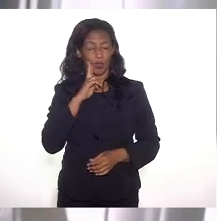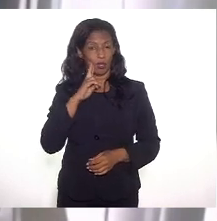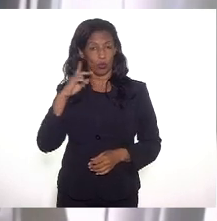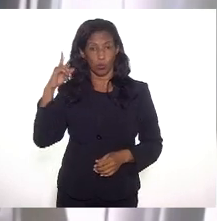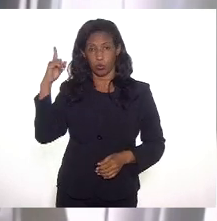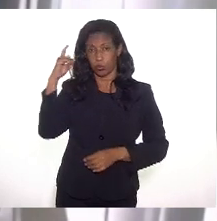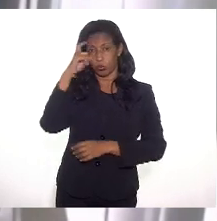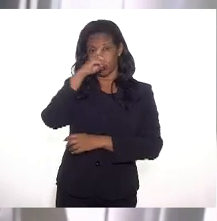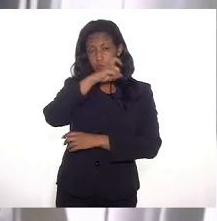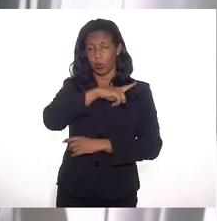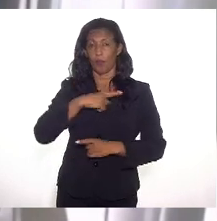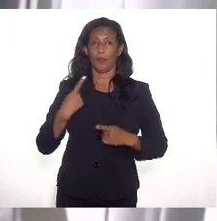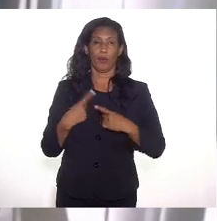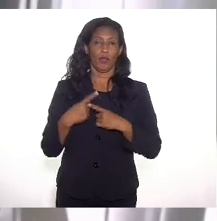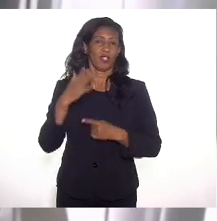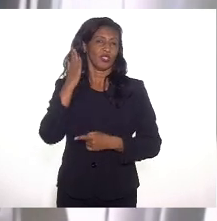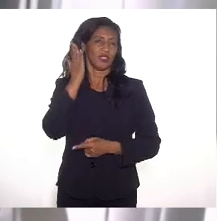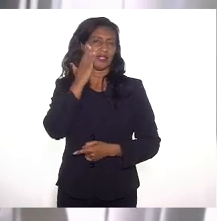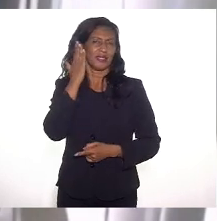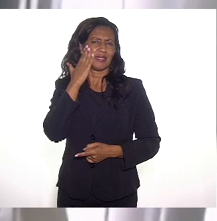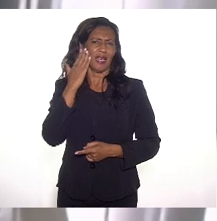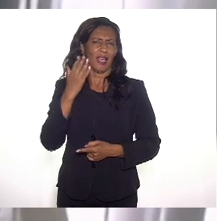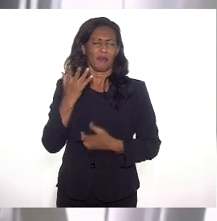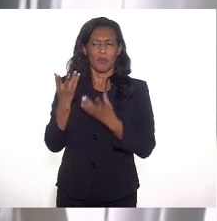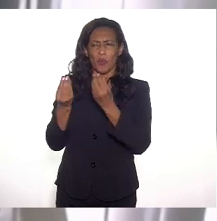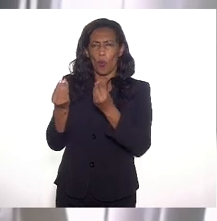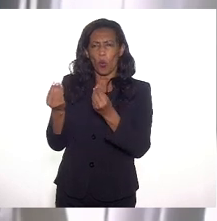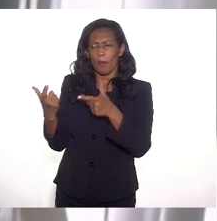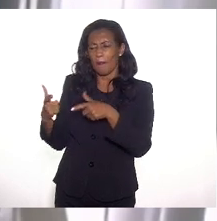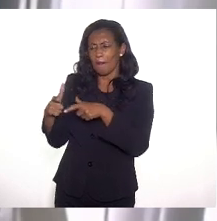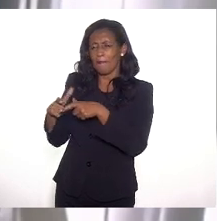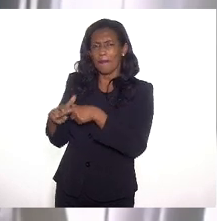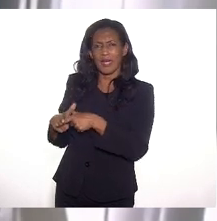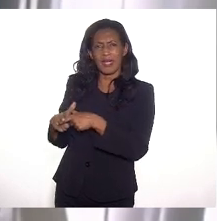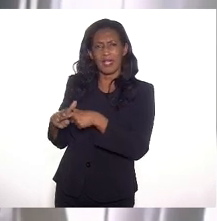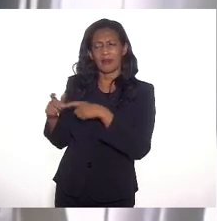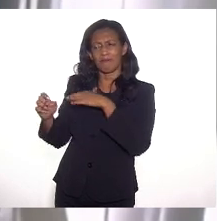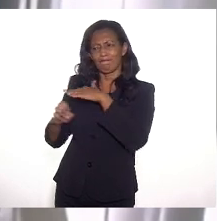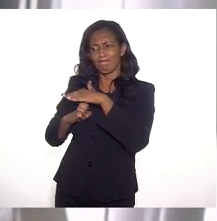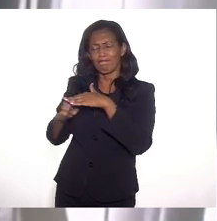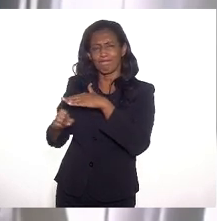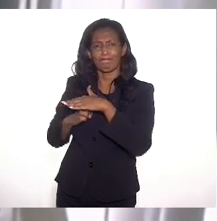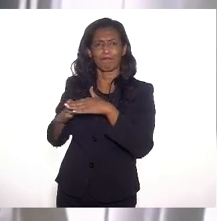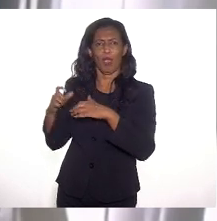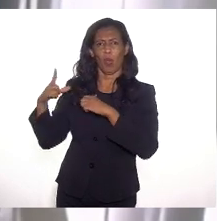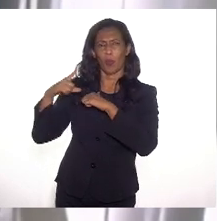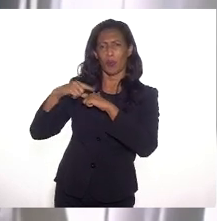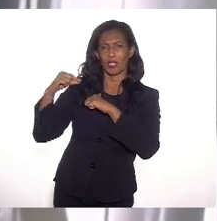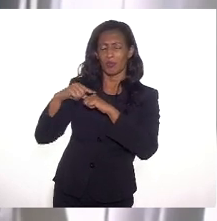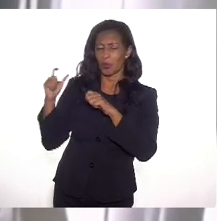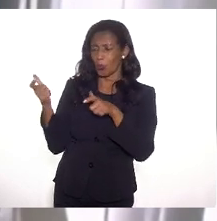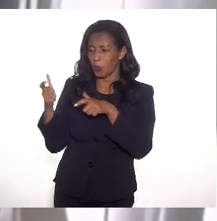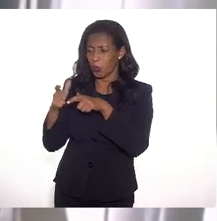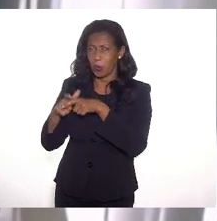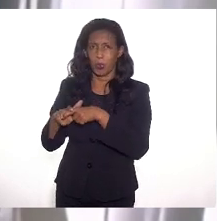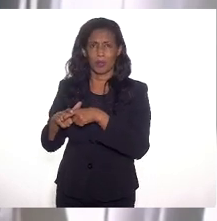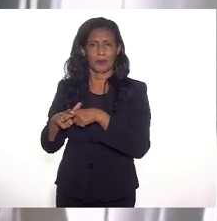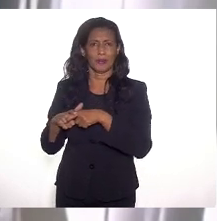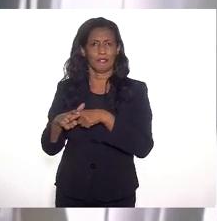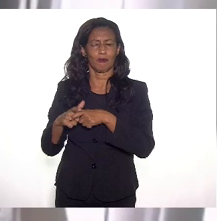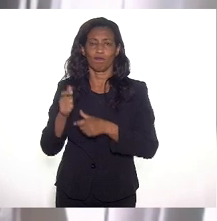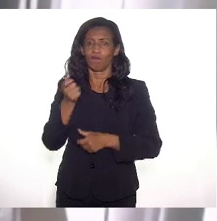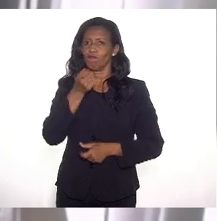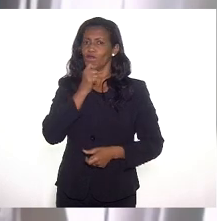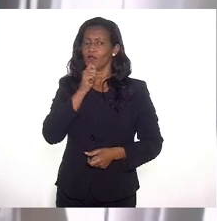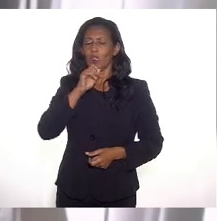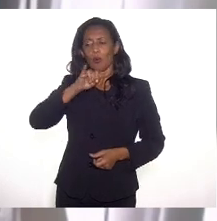setor constituído por muitos pequenos negócios, por muitos pequenos empreendimentos, né, e que não tiveram a